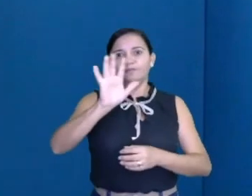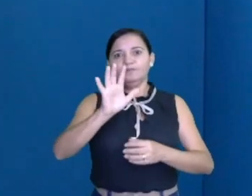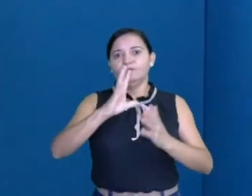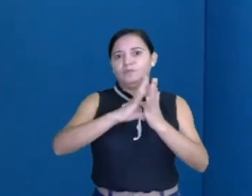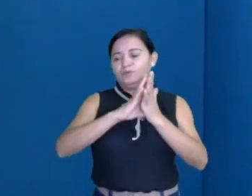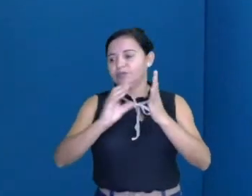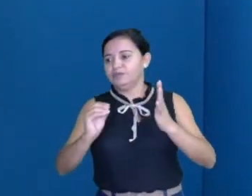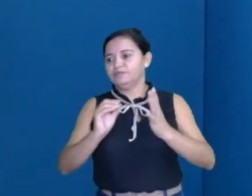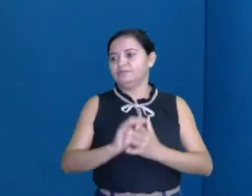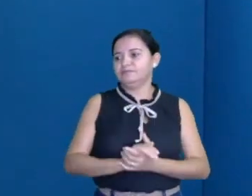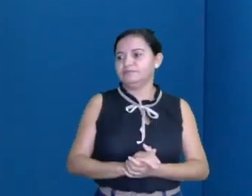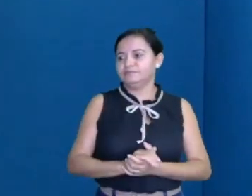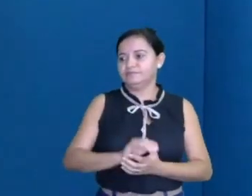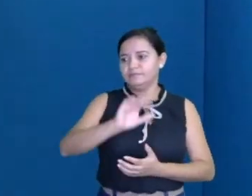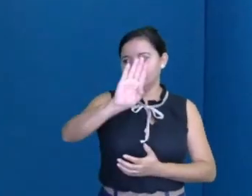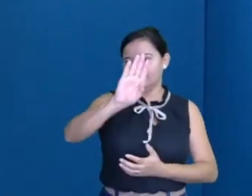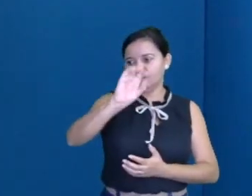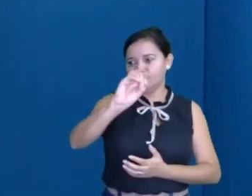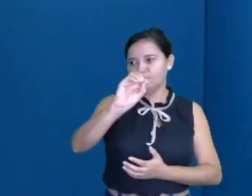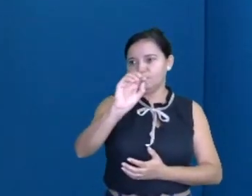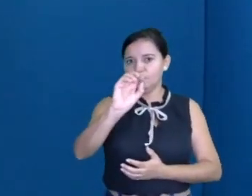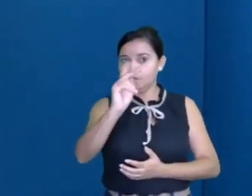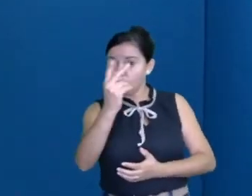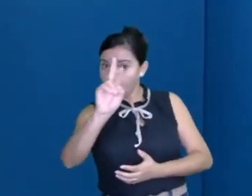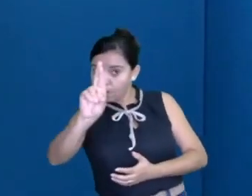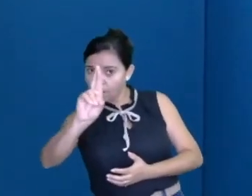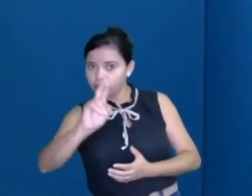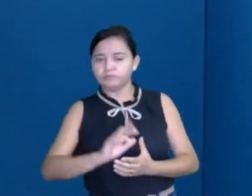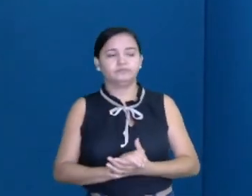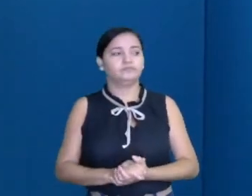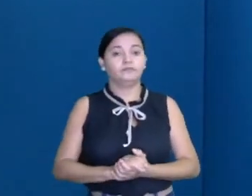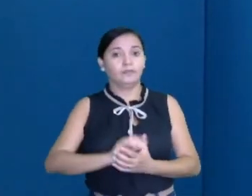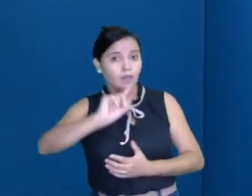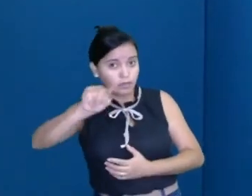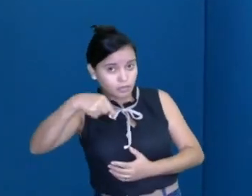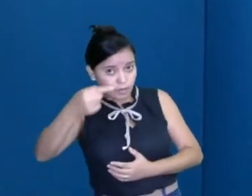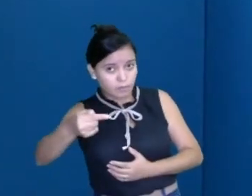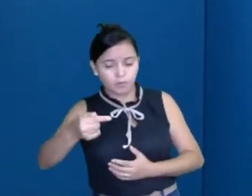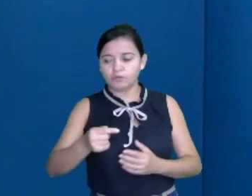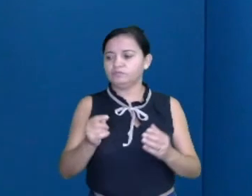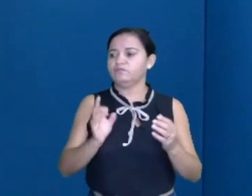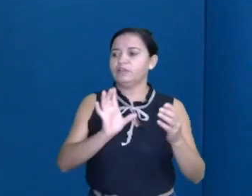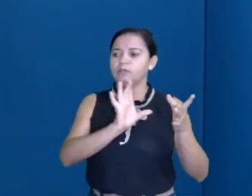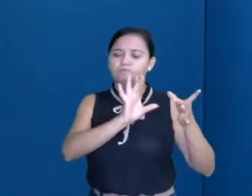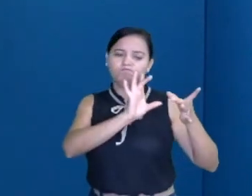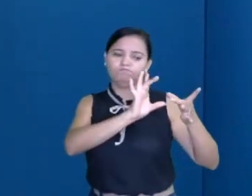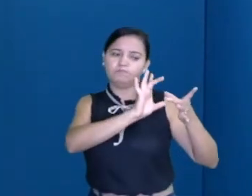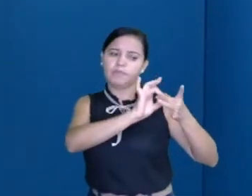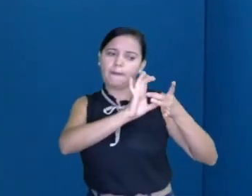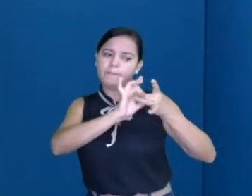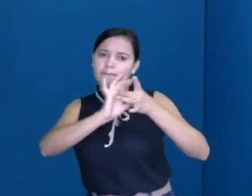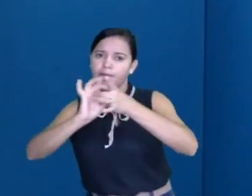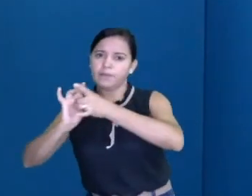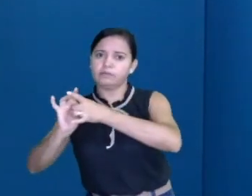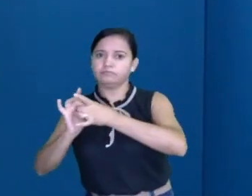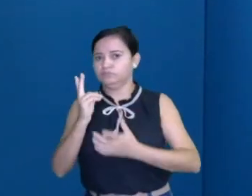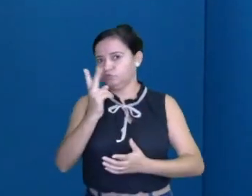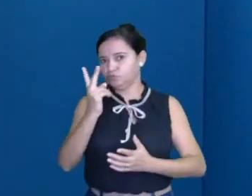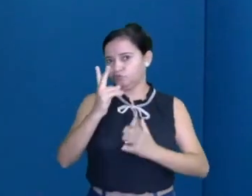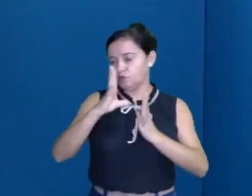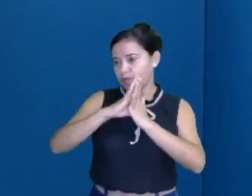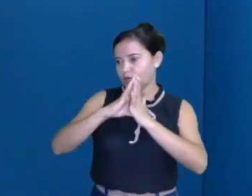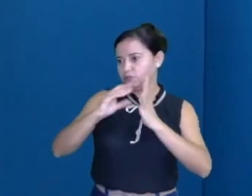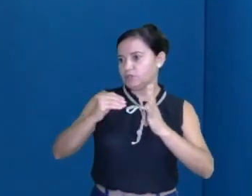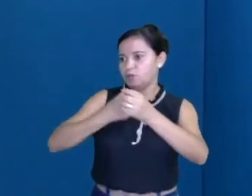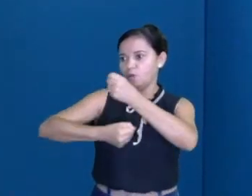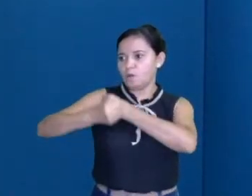modelo de Bohr. E aí depois, claro, você sabe que vai ter essa união desses dois modelos. E ali, em